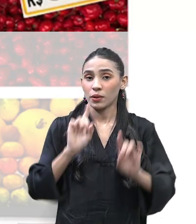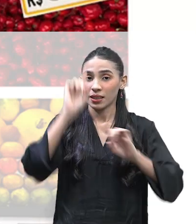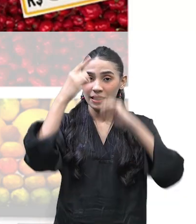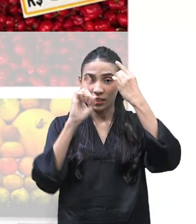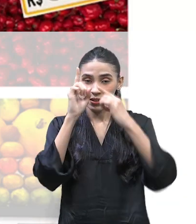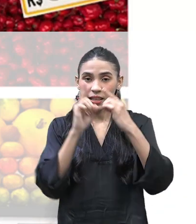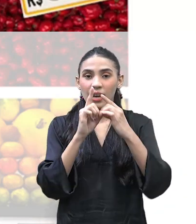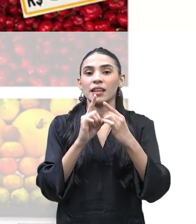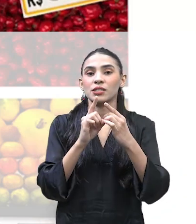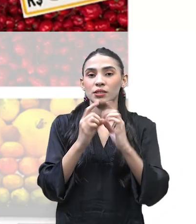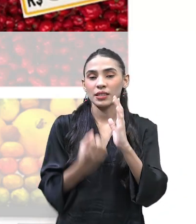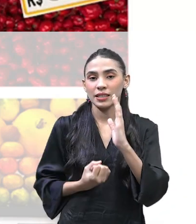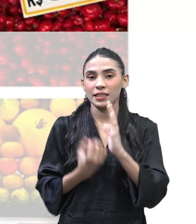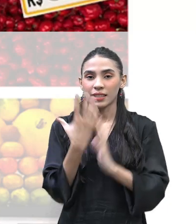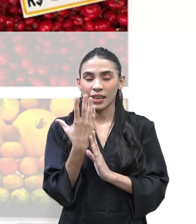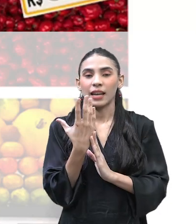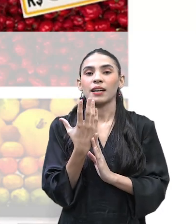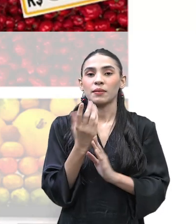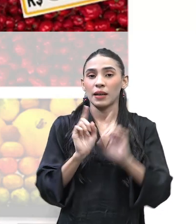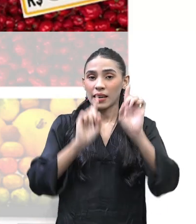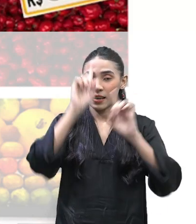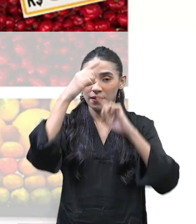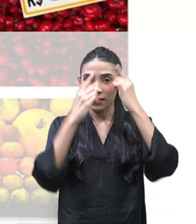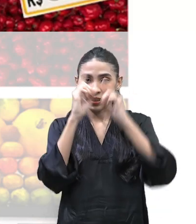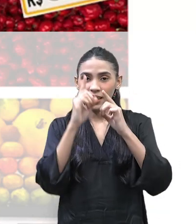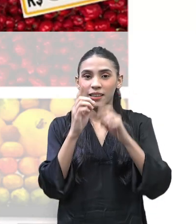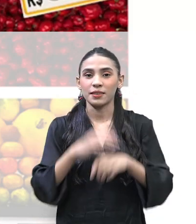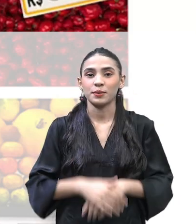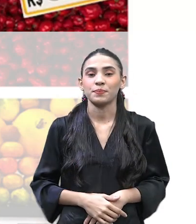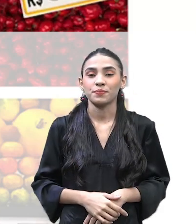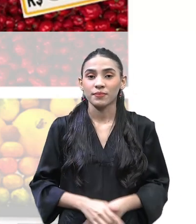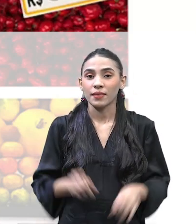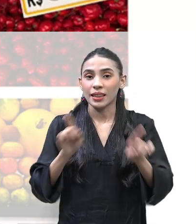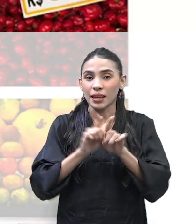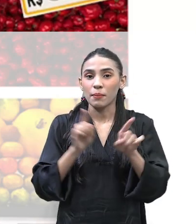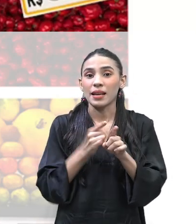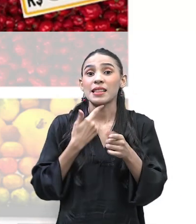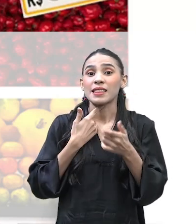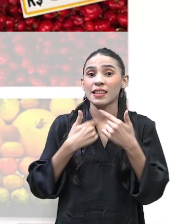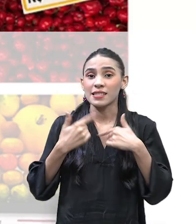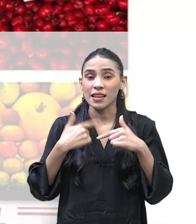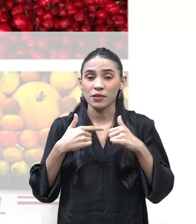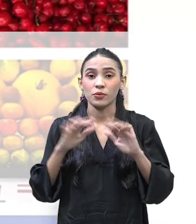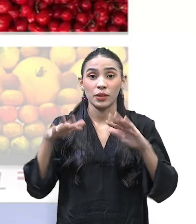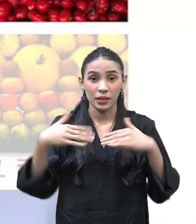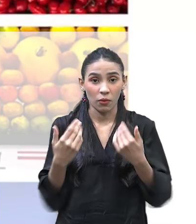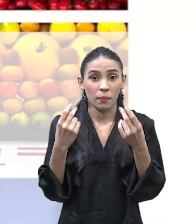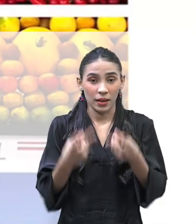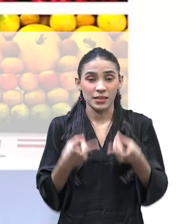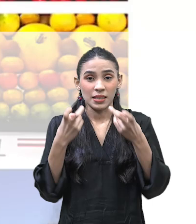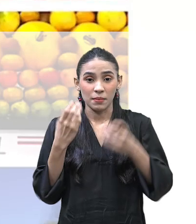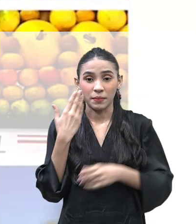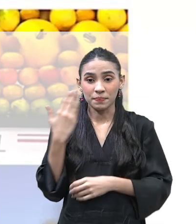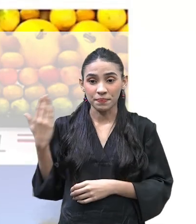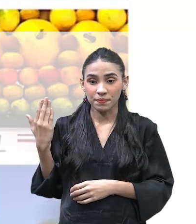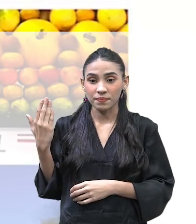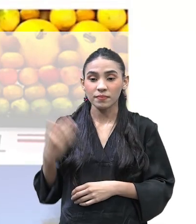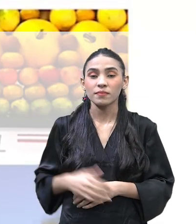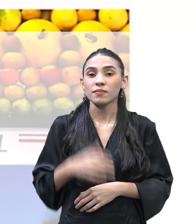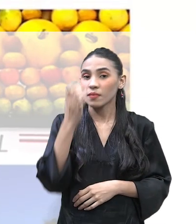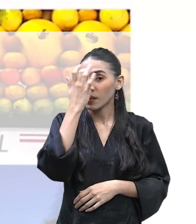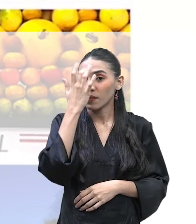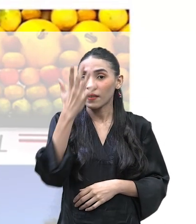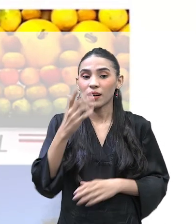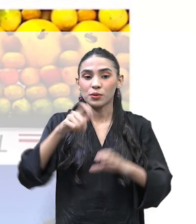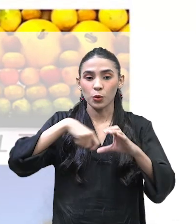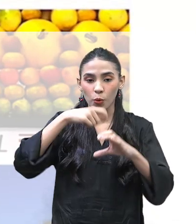criatividade a criatividade de inventar e na hora em que der vontade. Então veja que aqui é a questão da facilidade